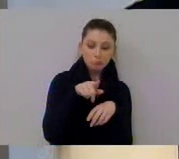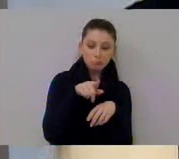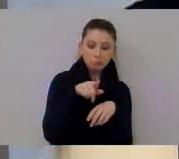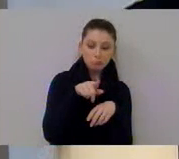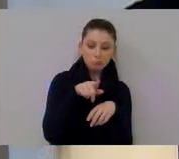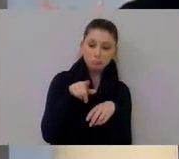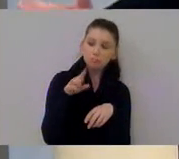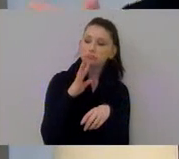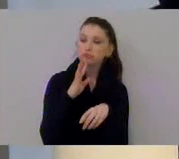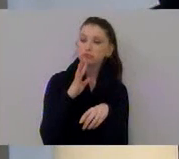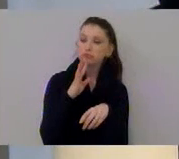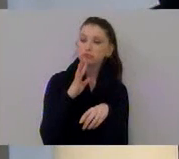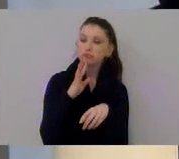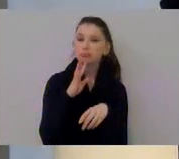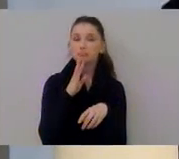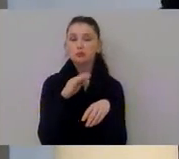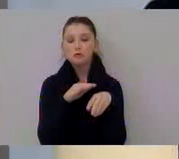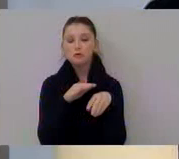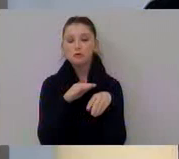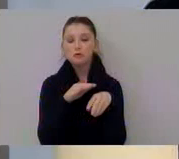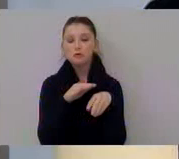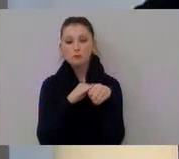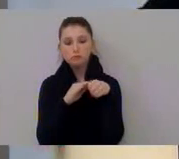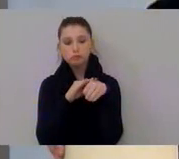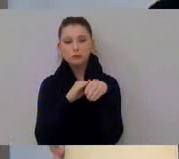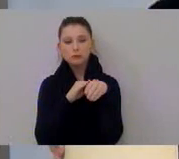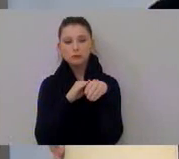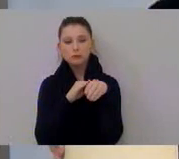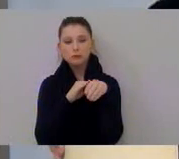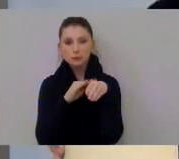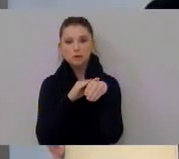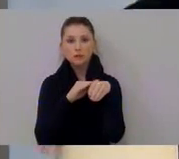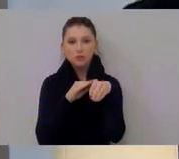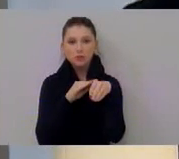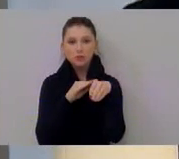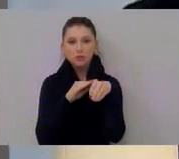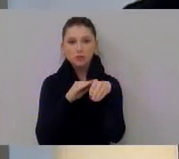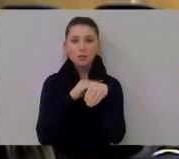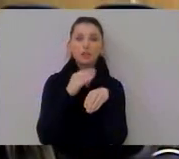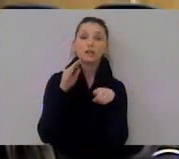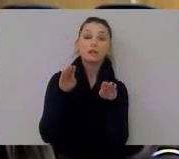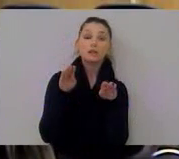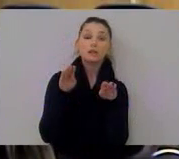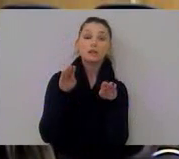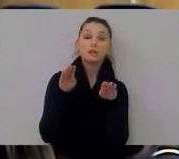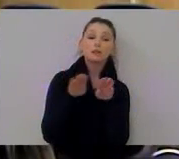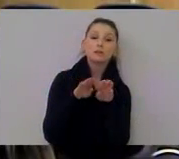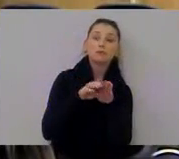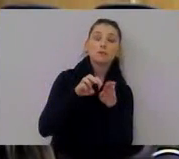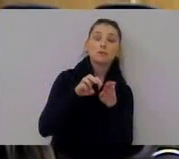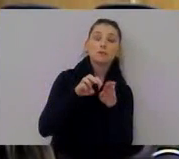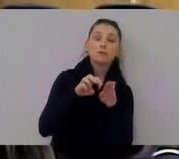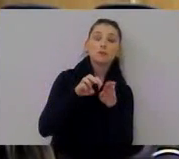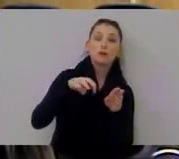o Maurício, que é um outro representante, e o